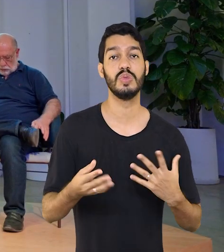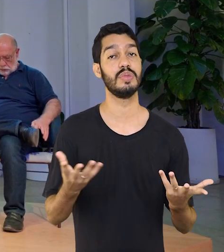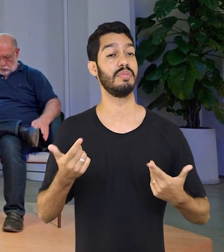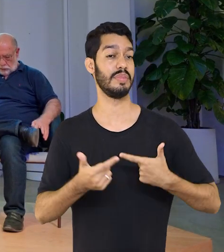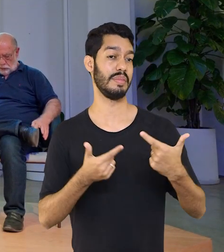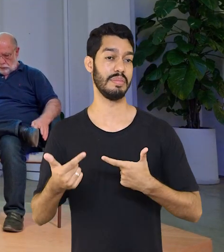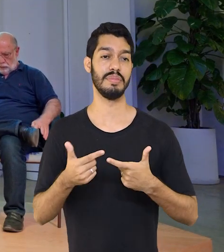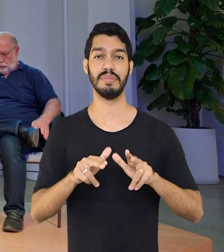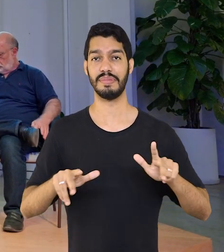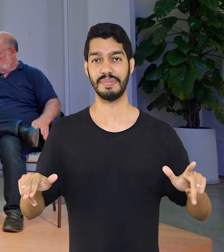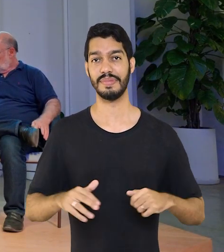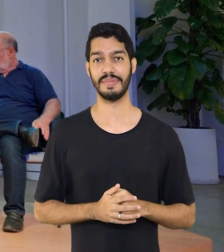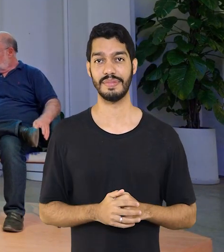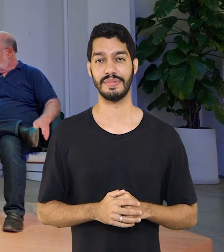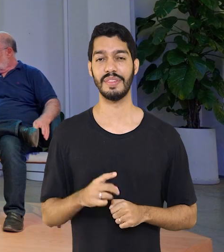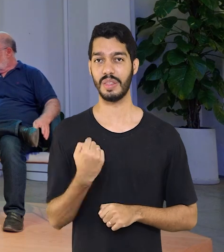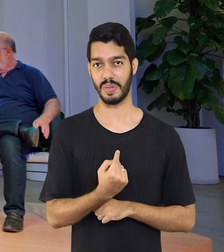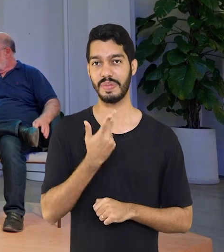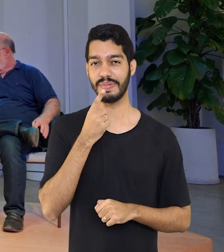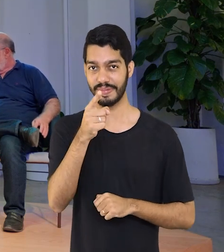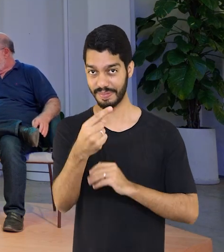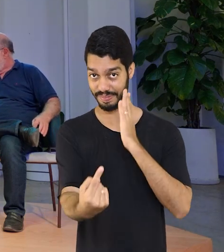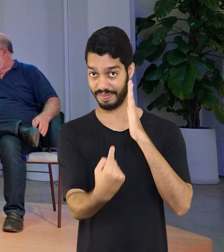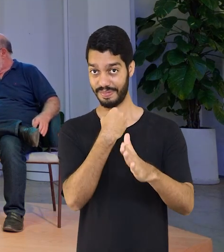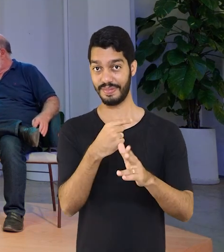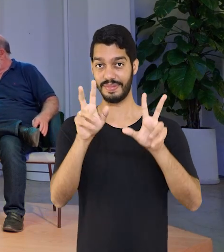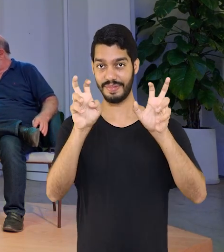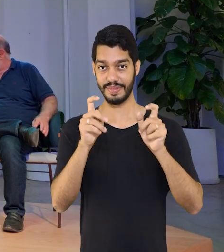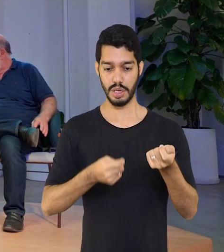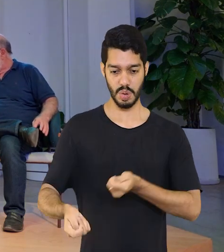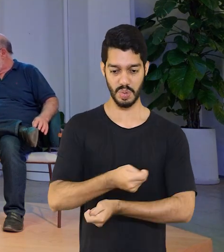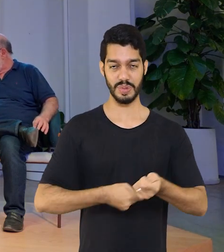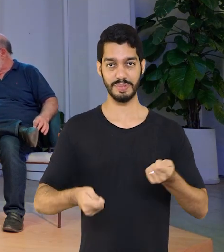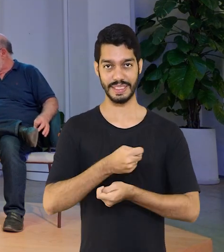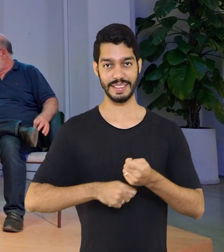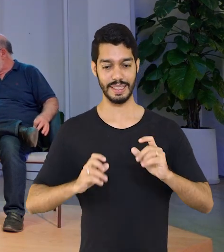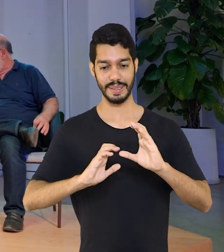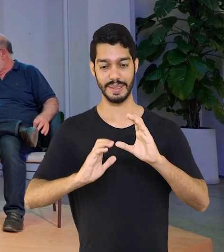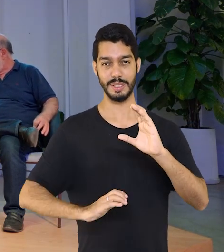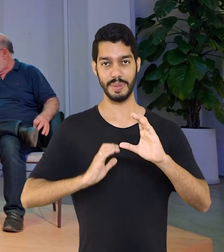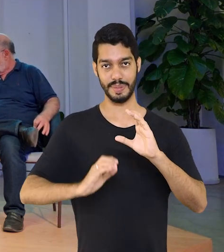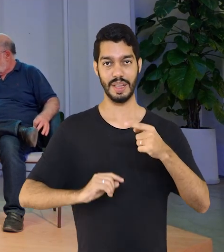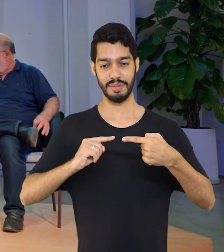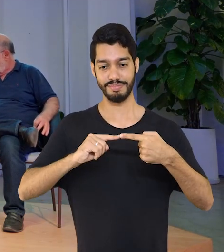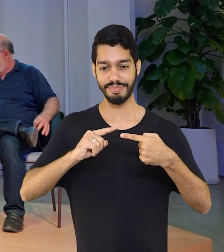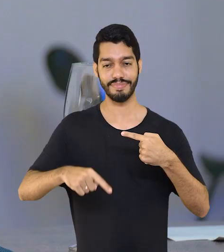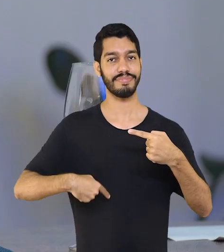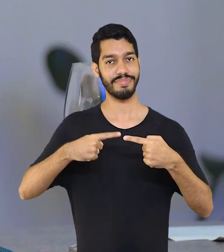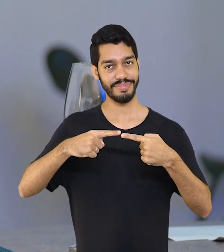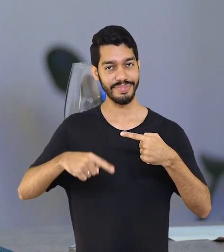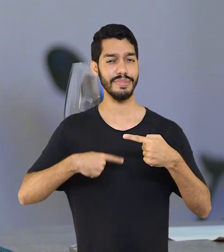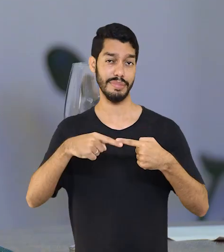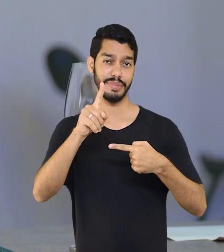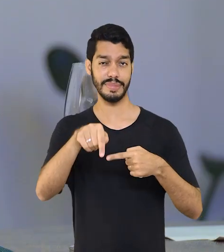novos empregos. E quando a gente fala, a tua pergunta específica de economia circular, é uma